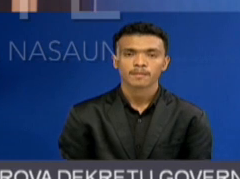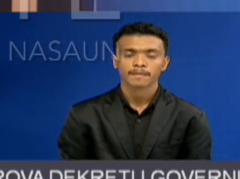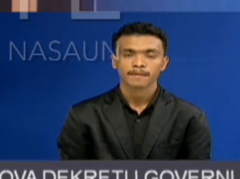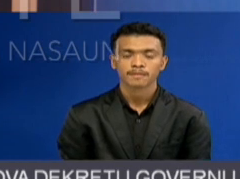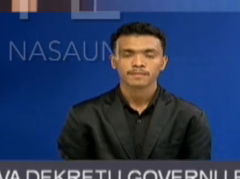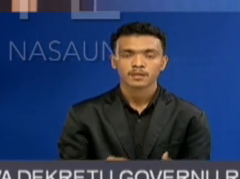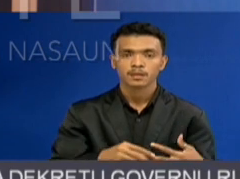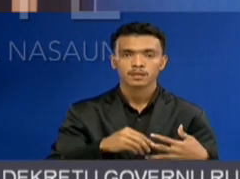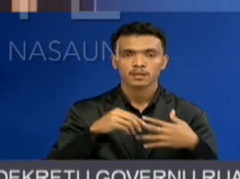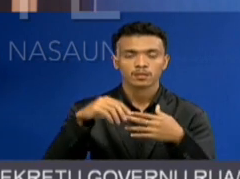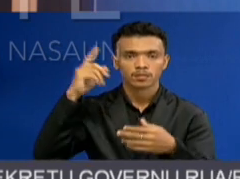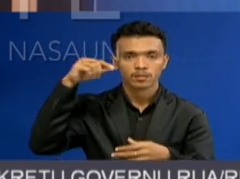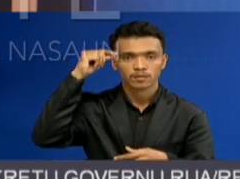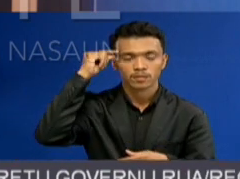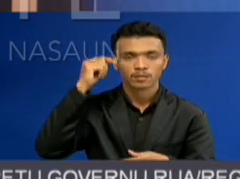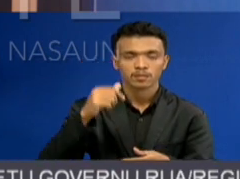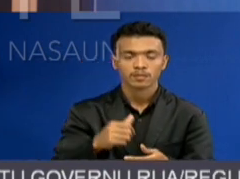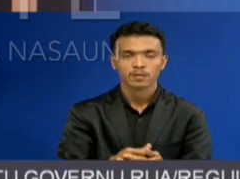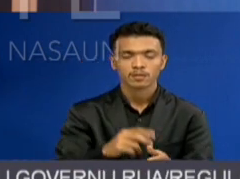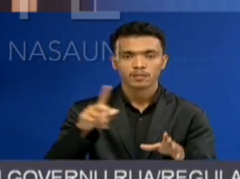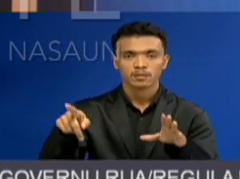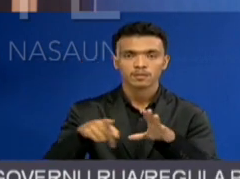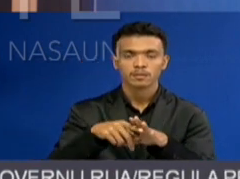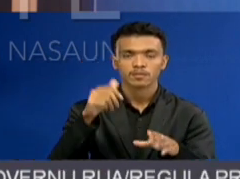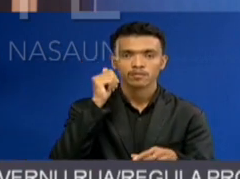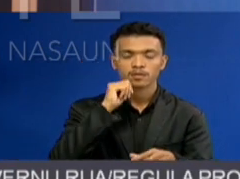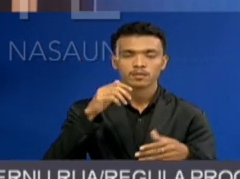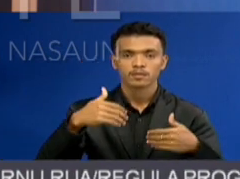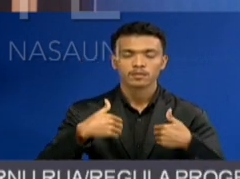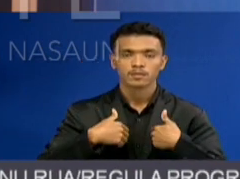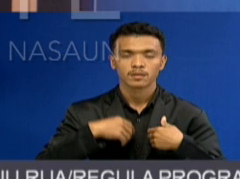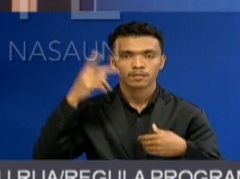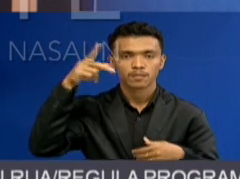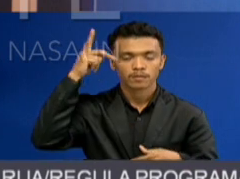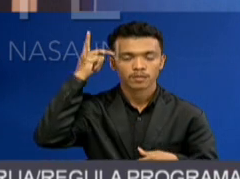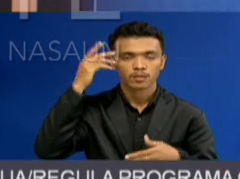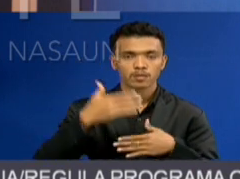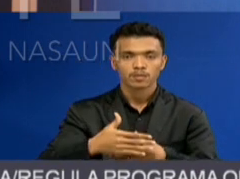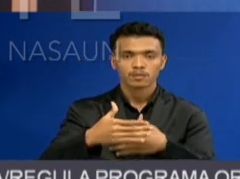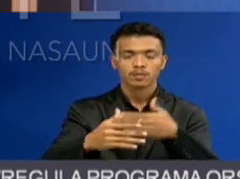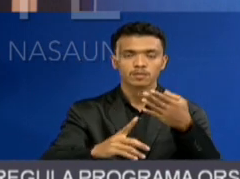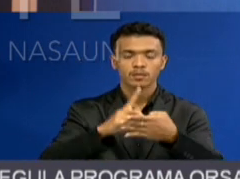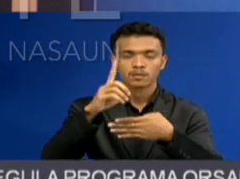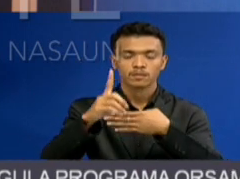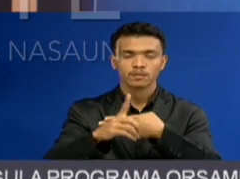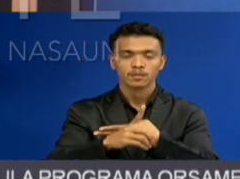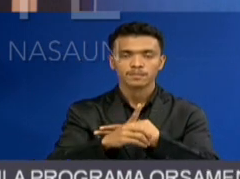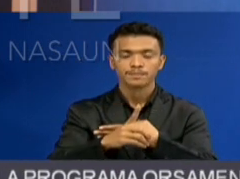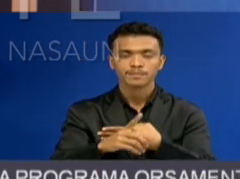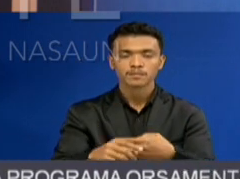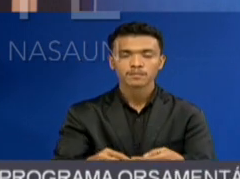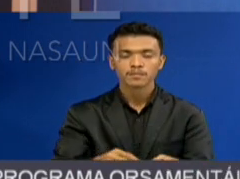lili governo ne ato socialização com a ba participação feto iha vida política no processo de desenvolvimento nema ka